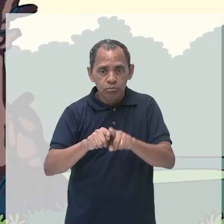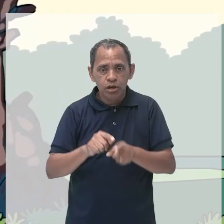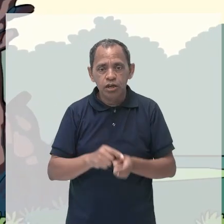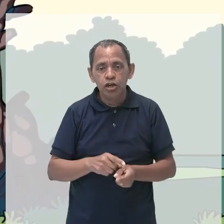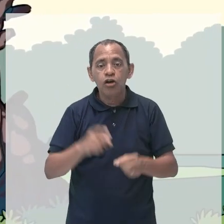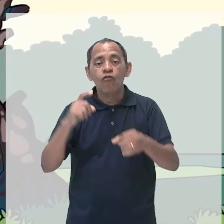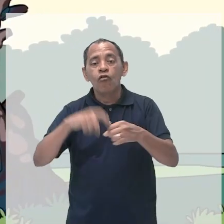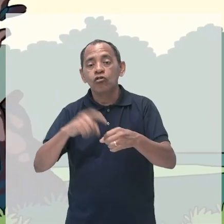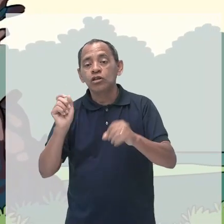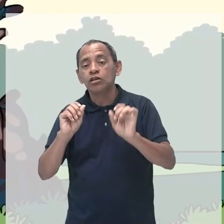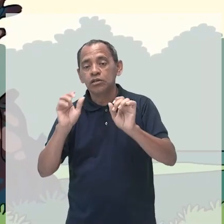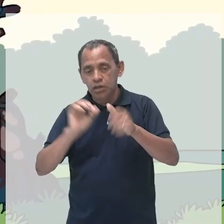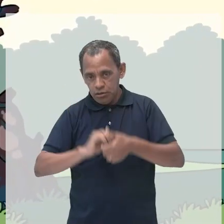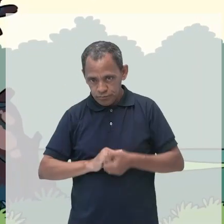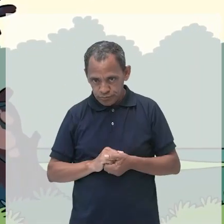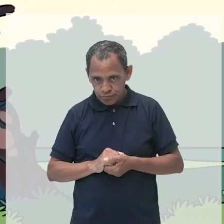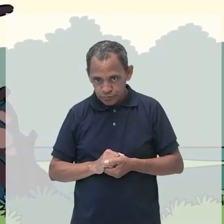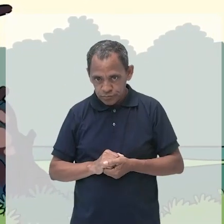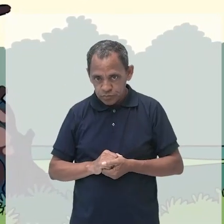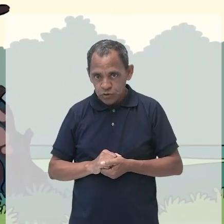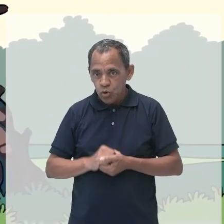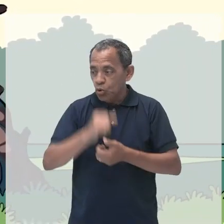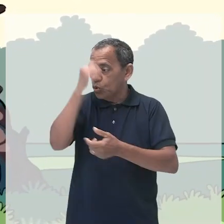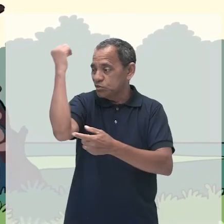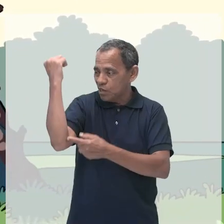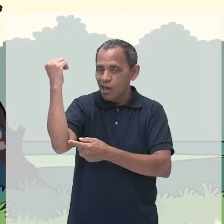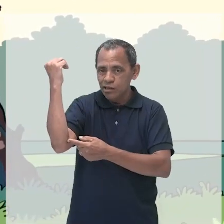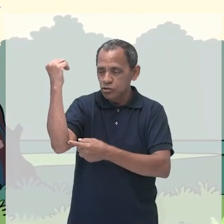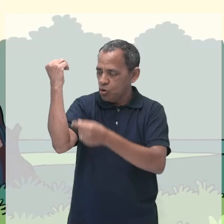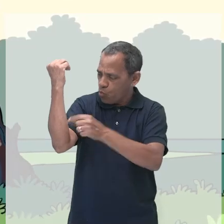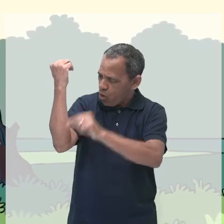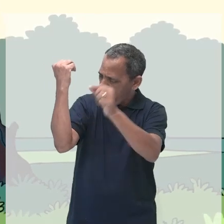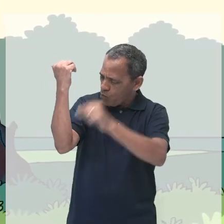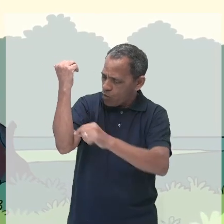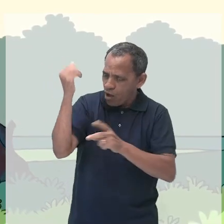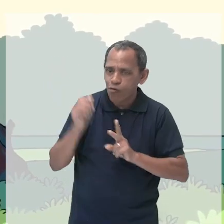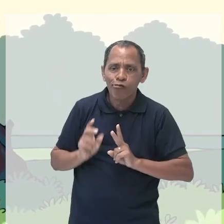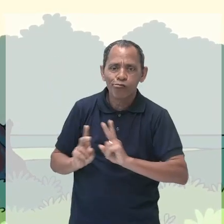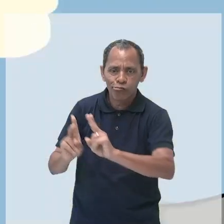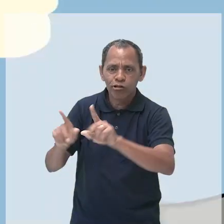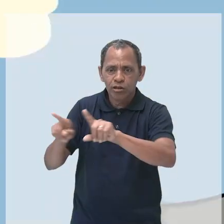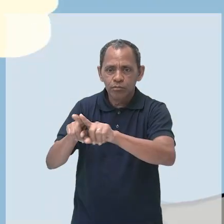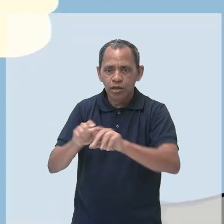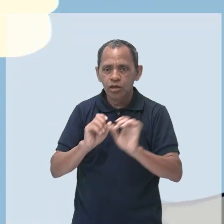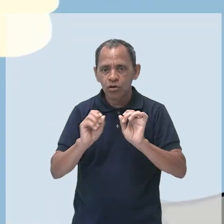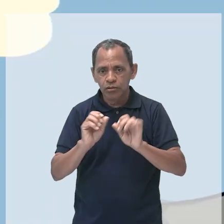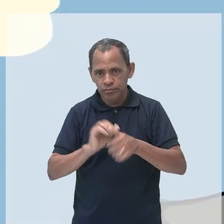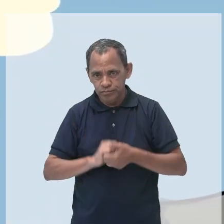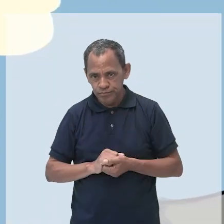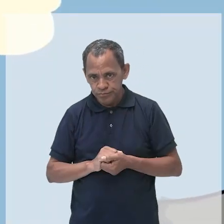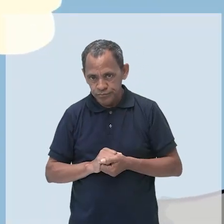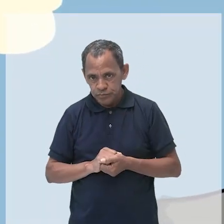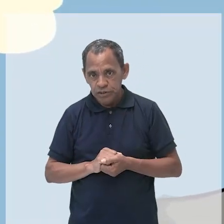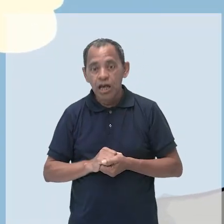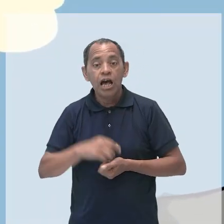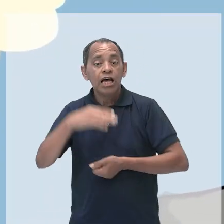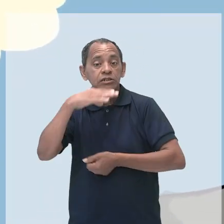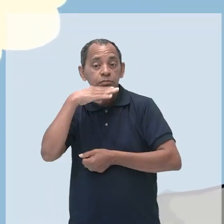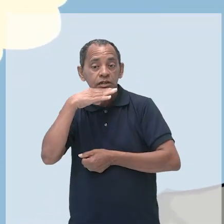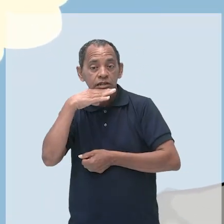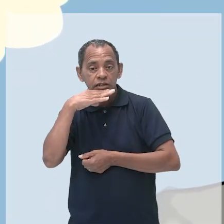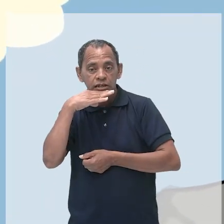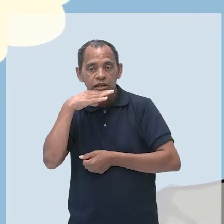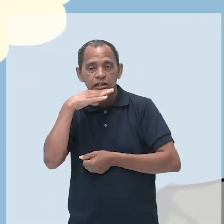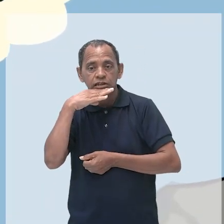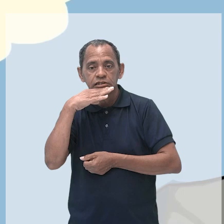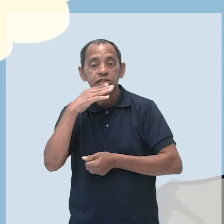doces e sumarentas. A galhada flutua, efêmera ilha de verdura. As mangueiras